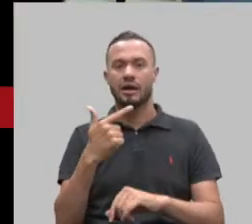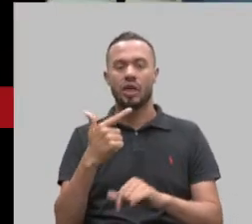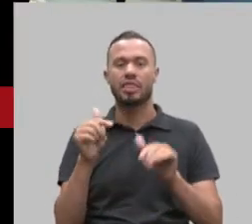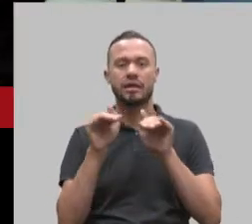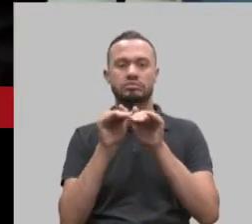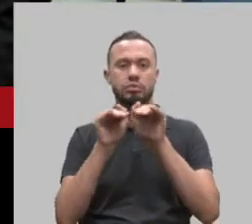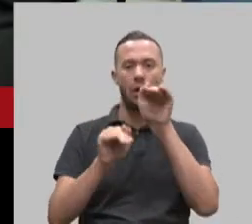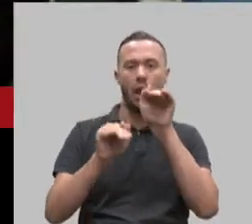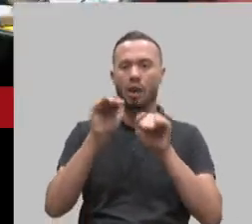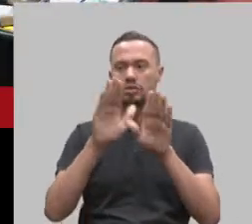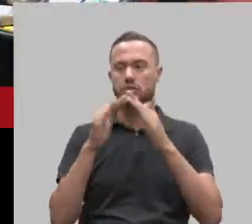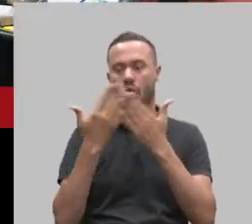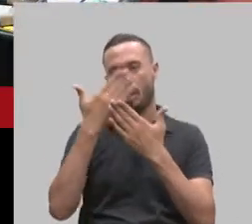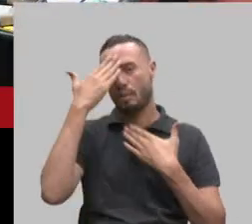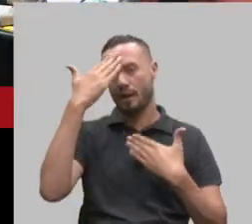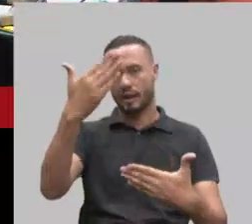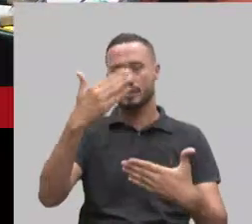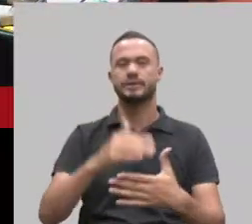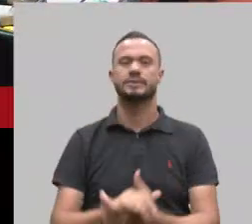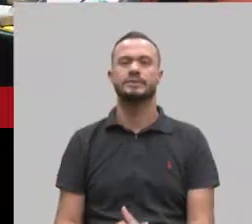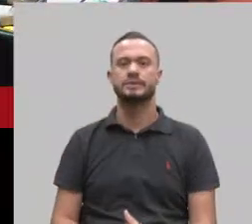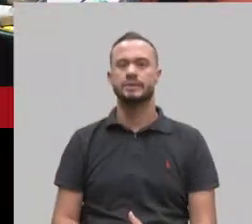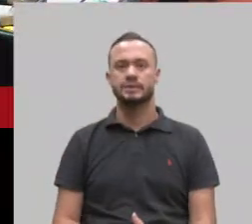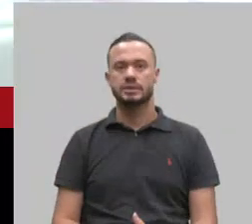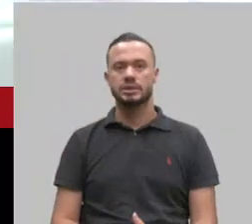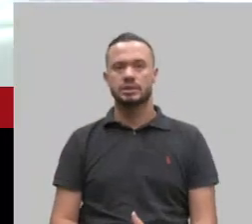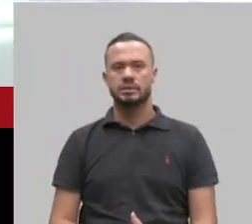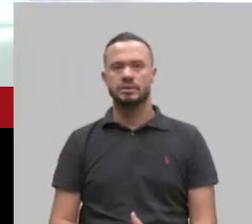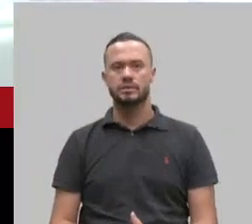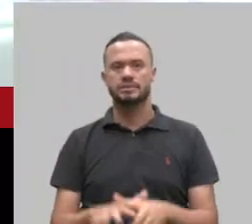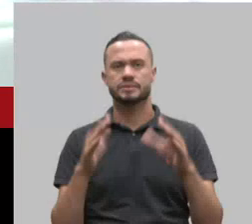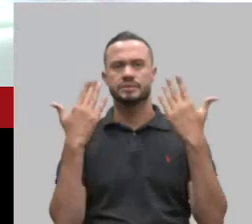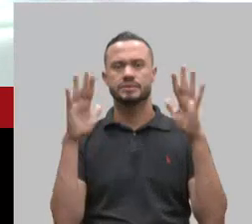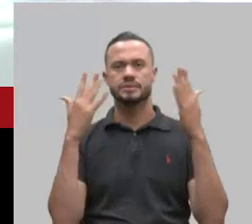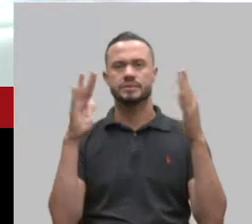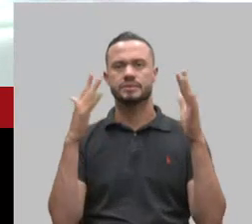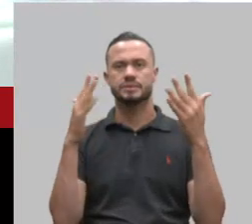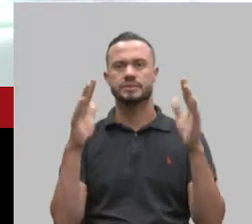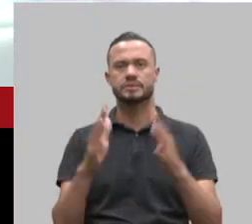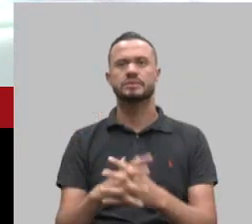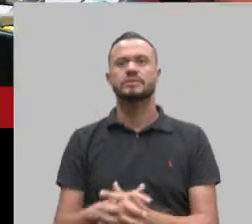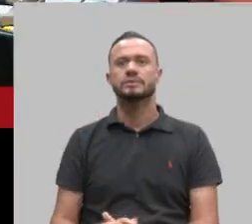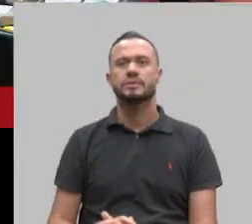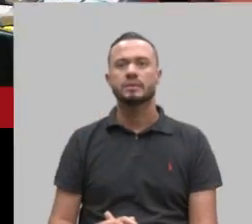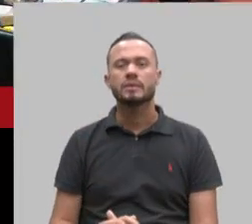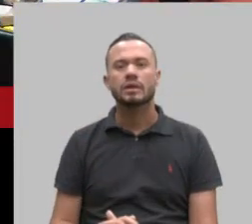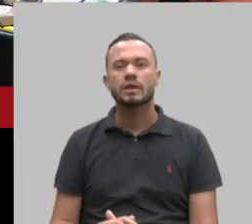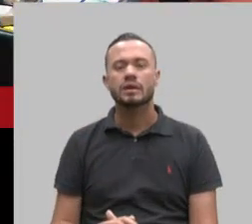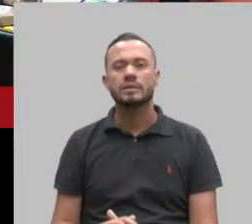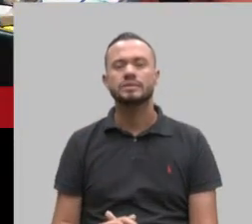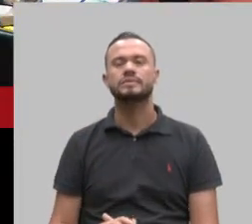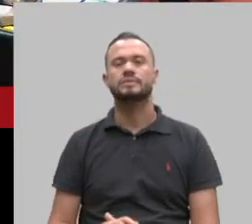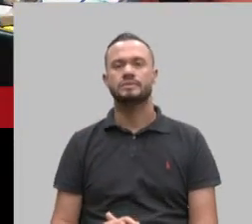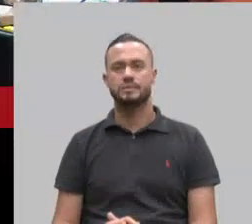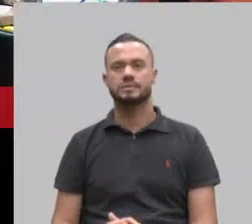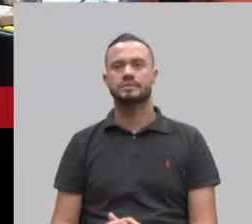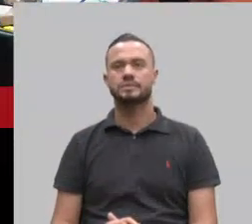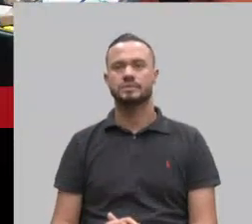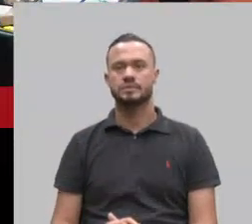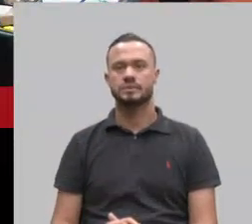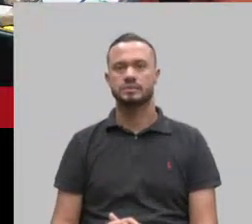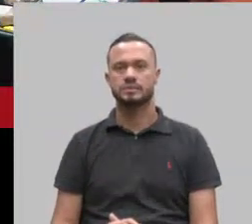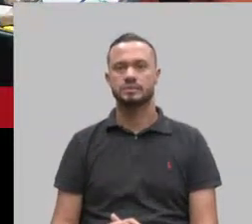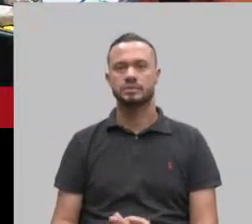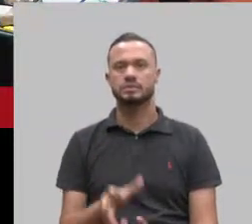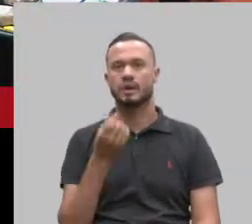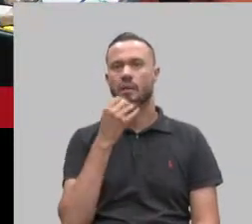escolas Muito obrigado obrigado Rômulo pode falar Rômulo pode falar boa